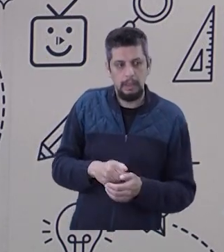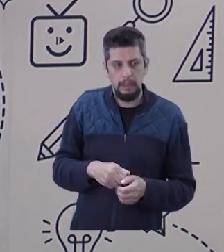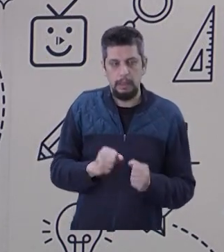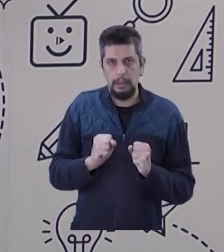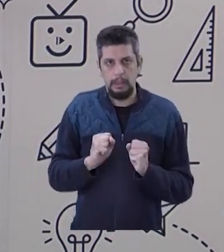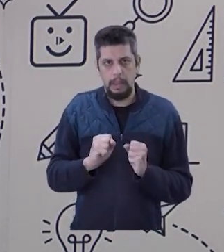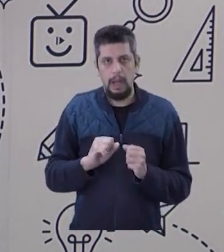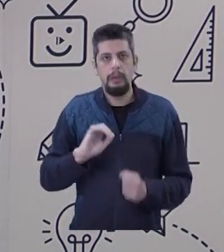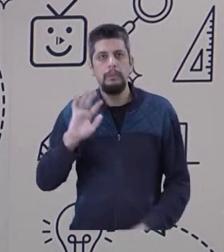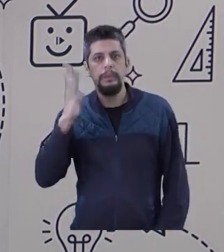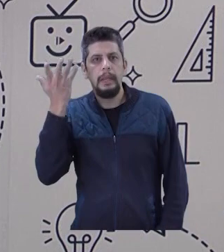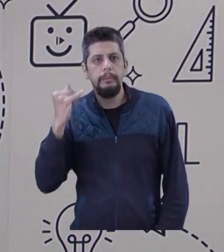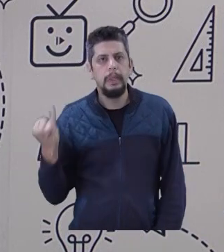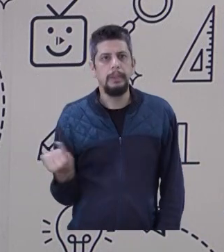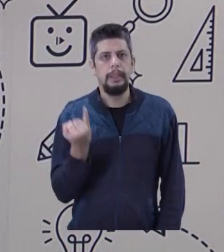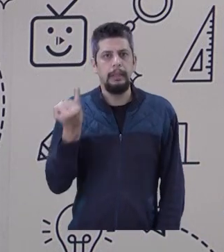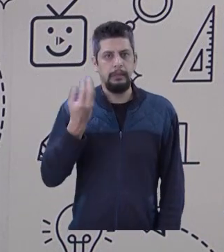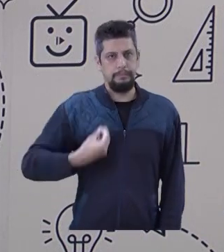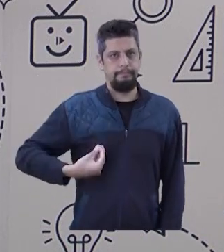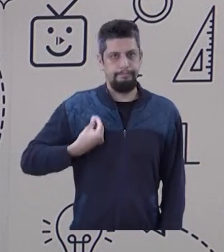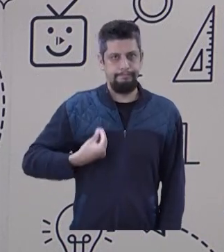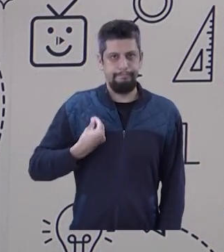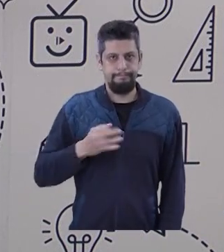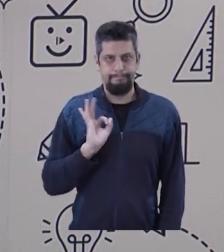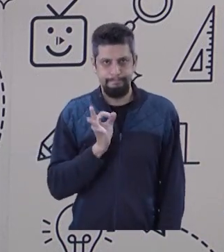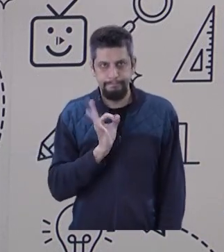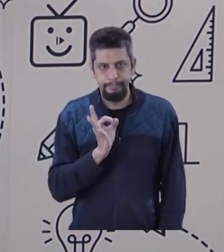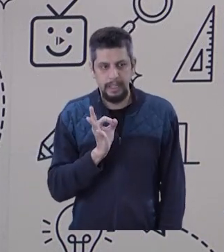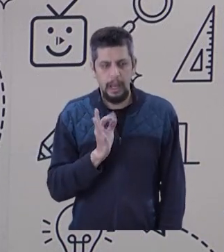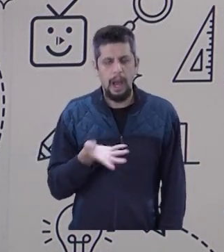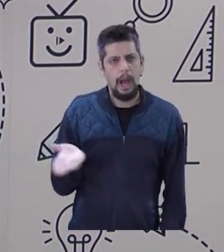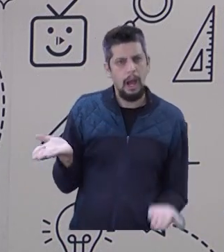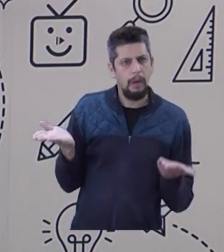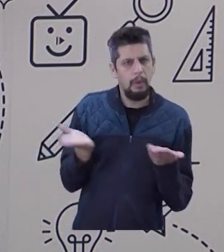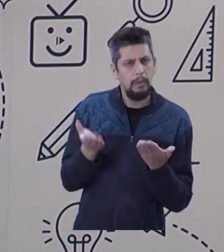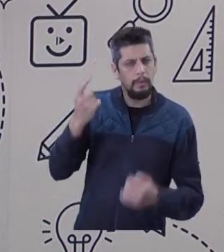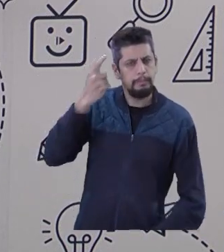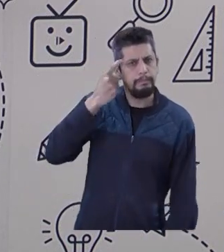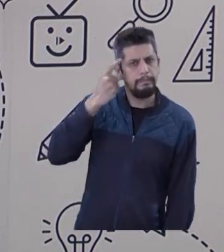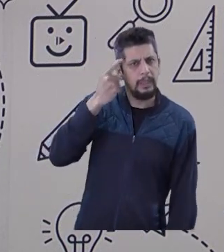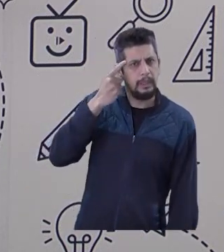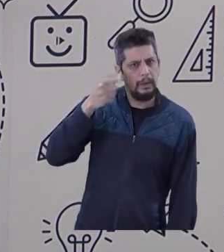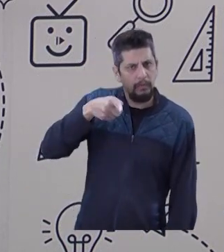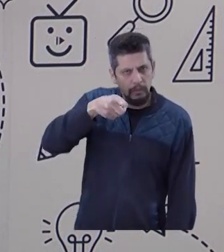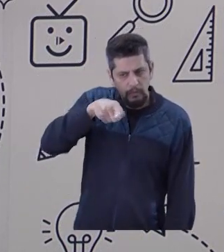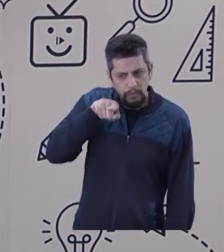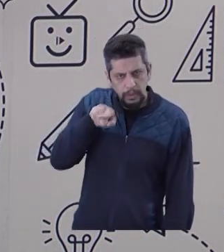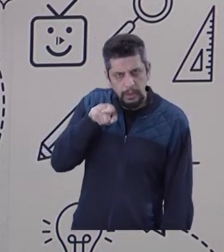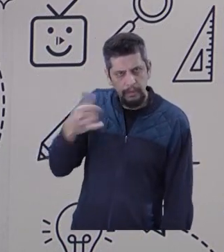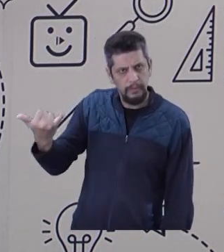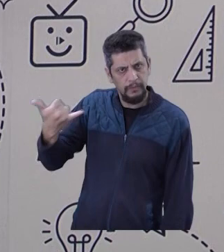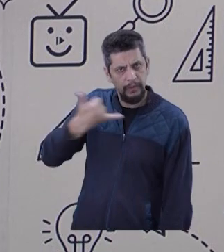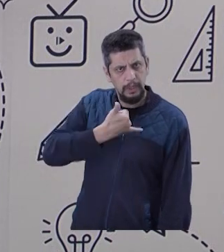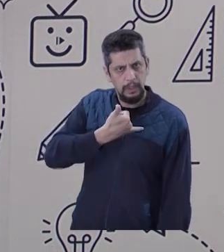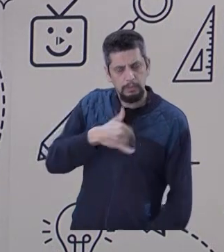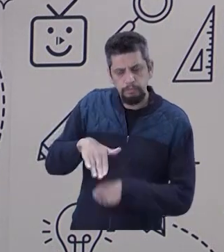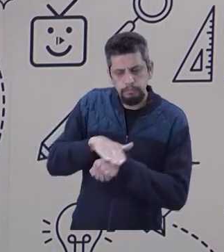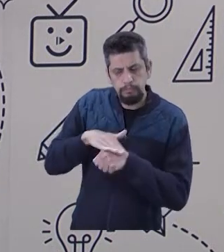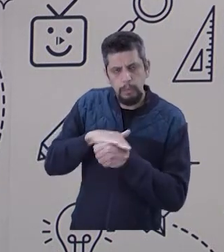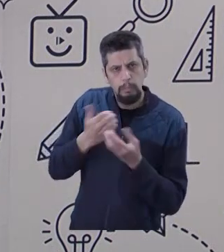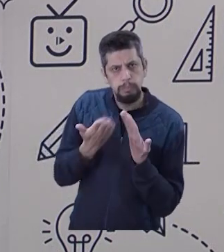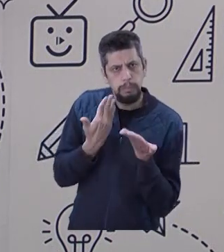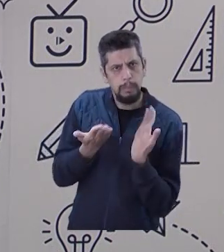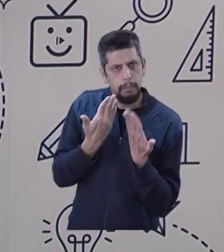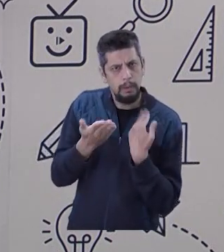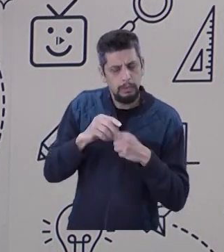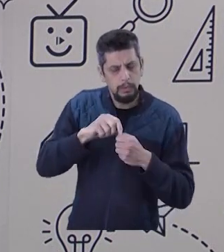faz. Alguns acontecimentos importantes, né? Isso mesmo. Então, agora vamos pensar, professora. Você falou pra gente, e a gente tava conversando